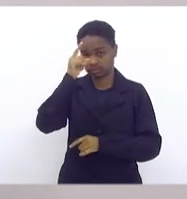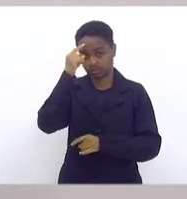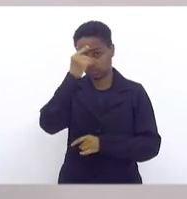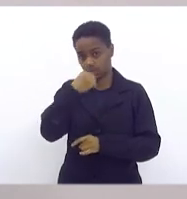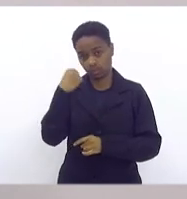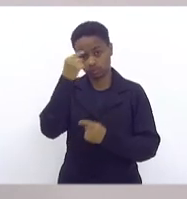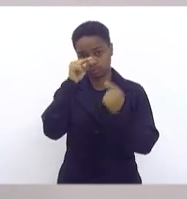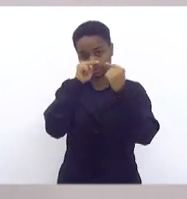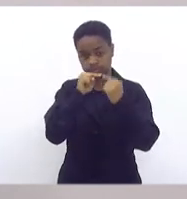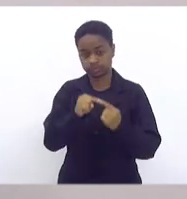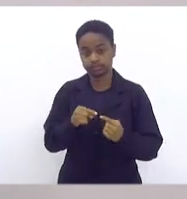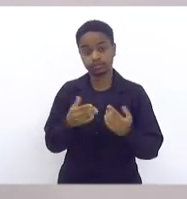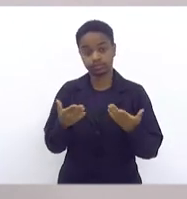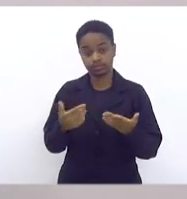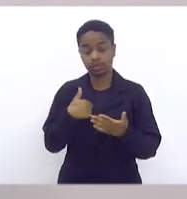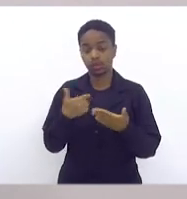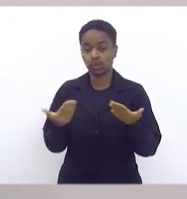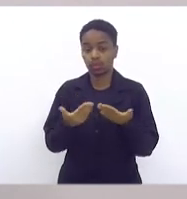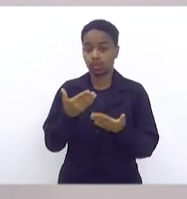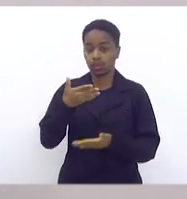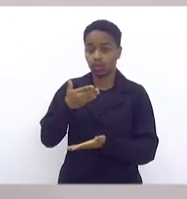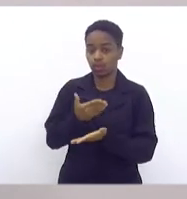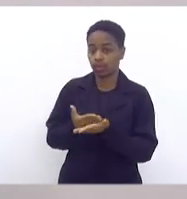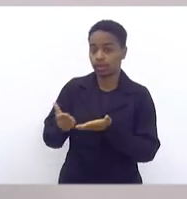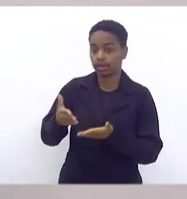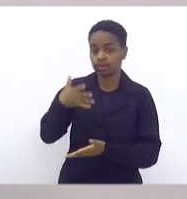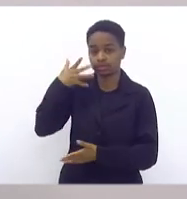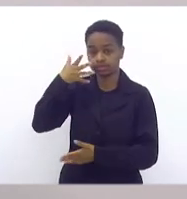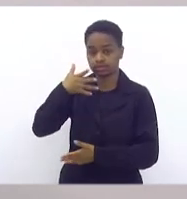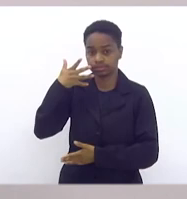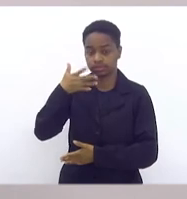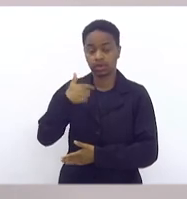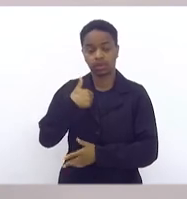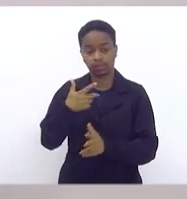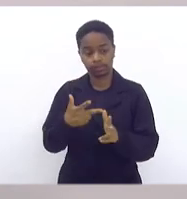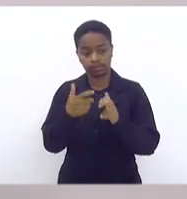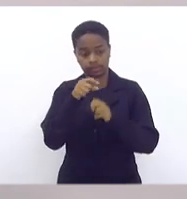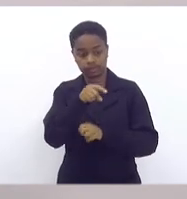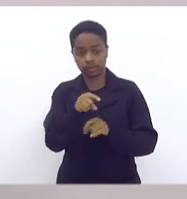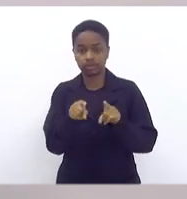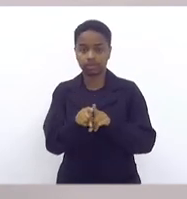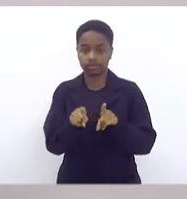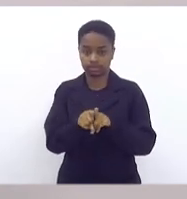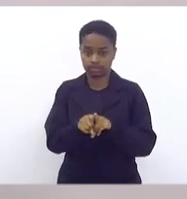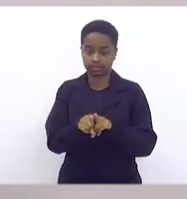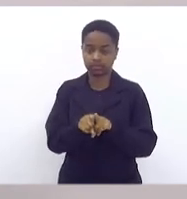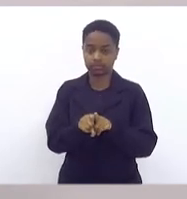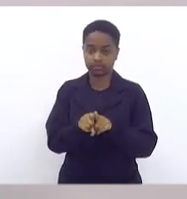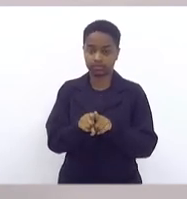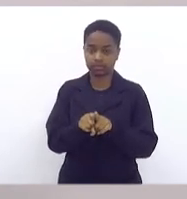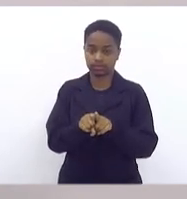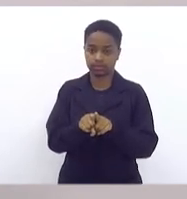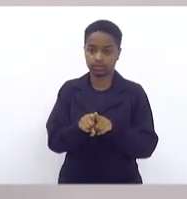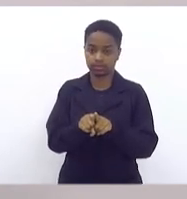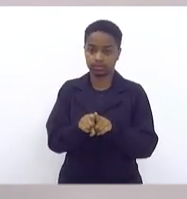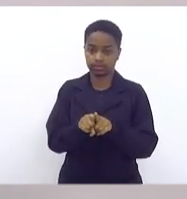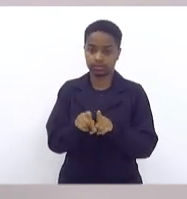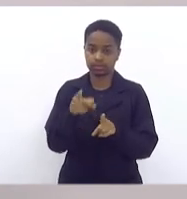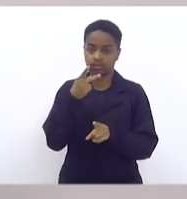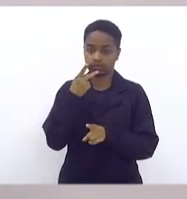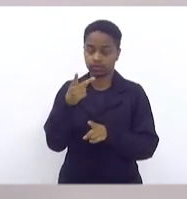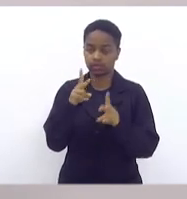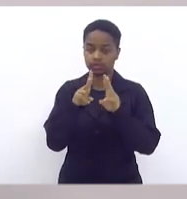poderia começar a minha fala hoje nessa Assembleia Legislativa eu vi que a senhora também eh citou o brutal